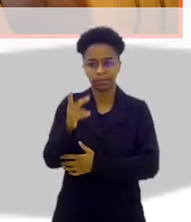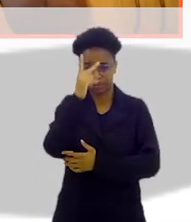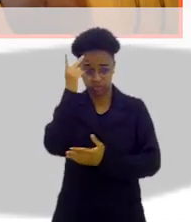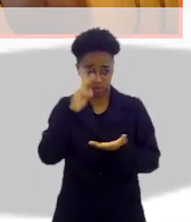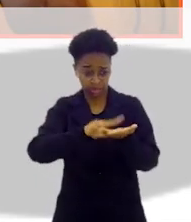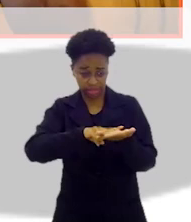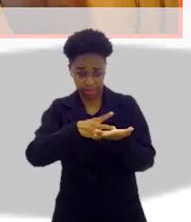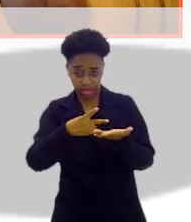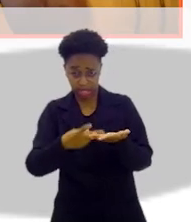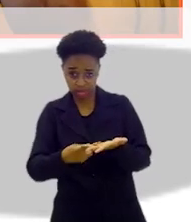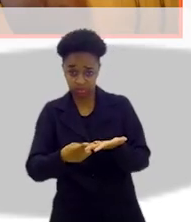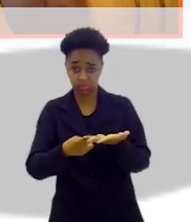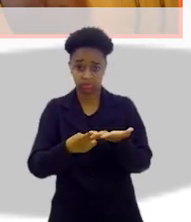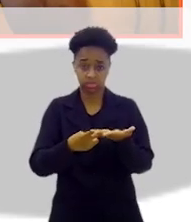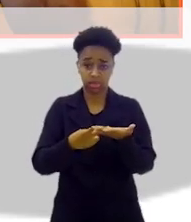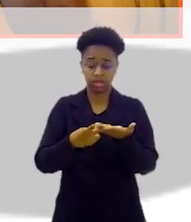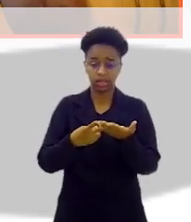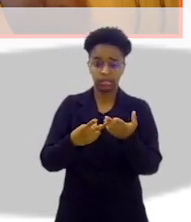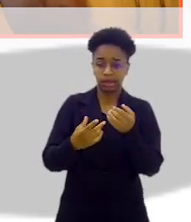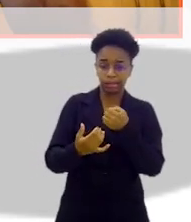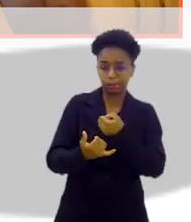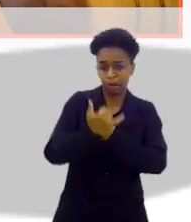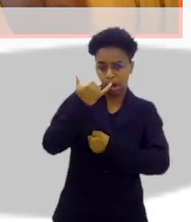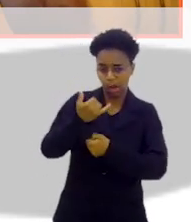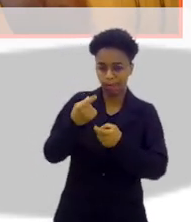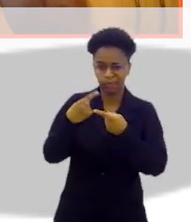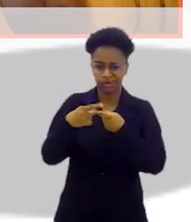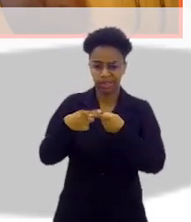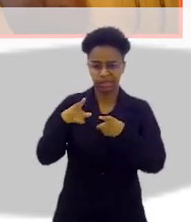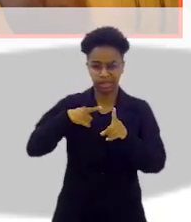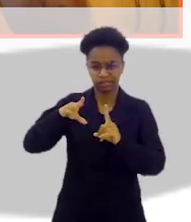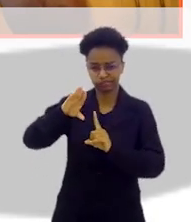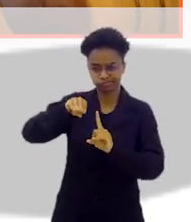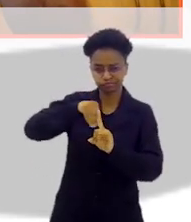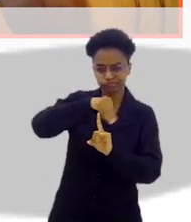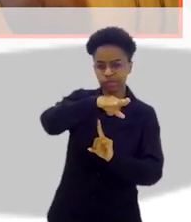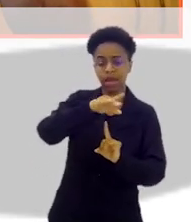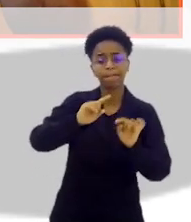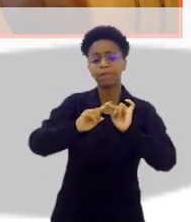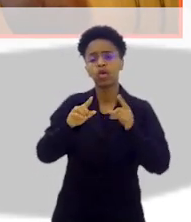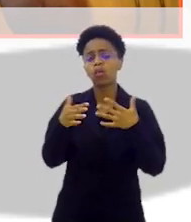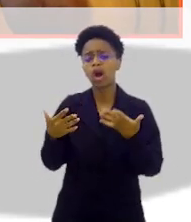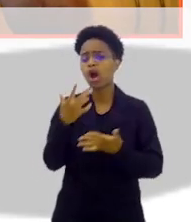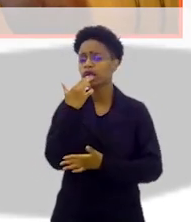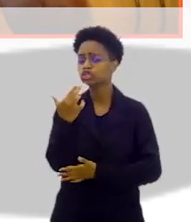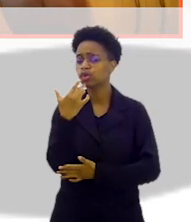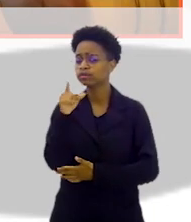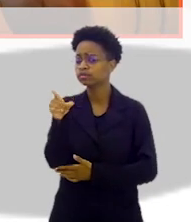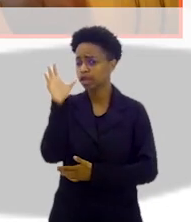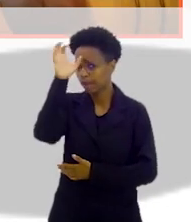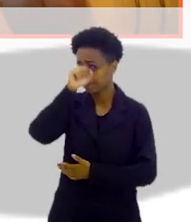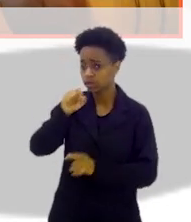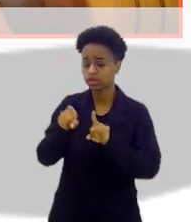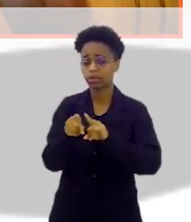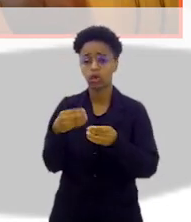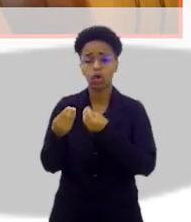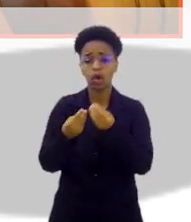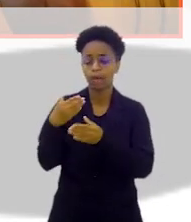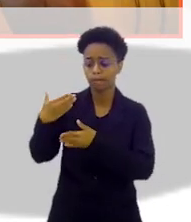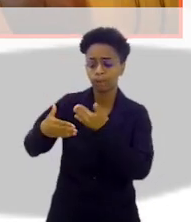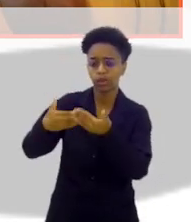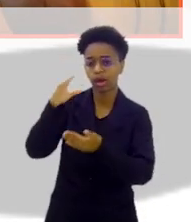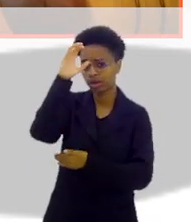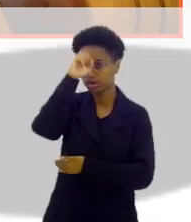intervenção do tradutore, traditore, o traidor, né? Uhum. E quais foram as línguas que você aprendeu e como